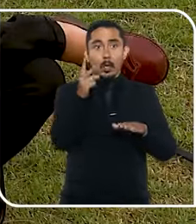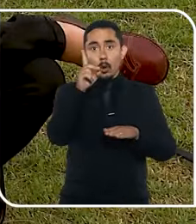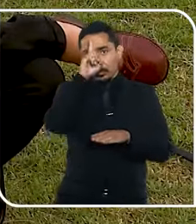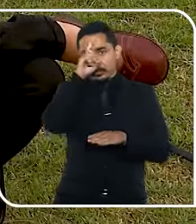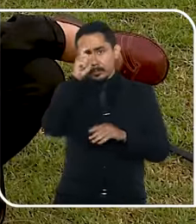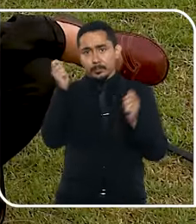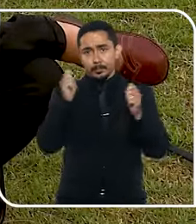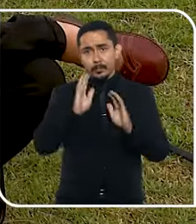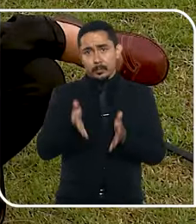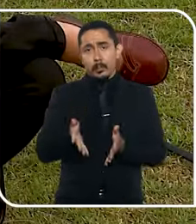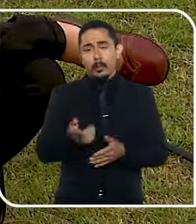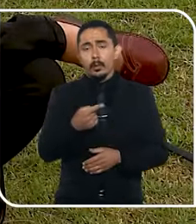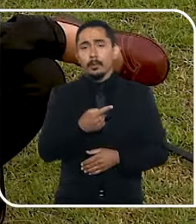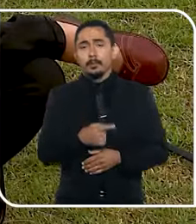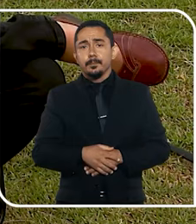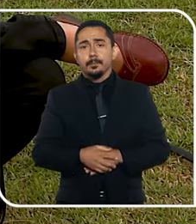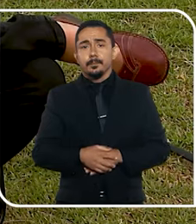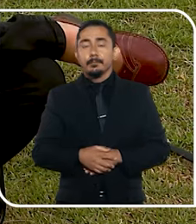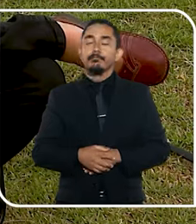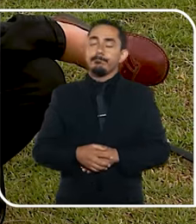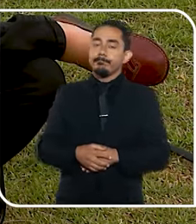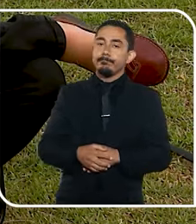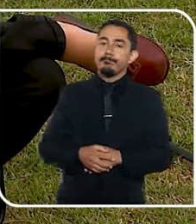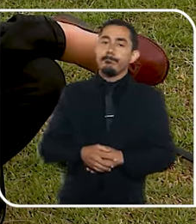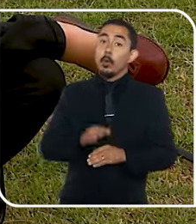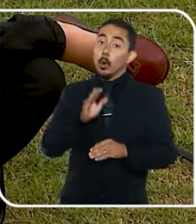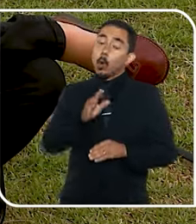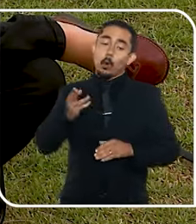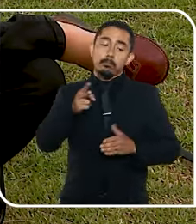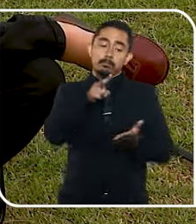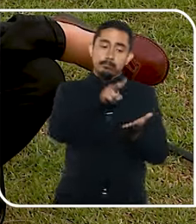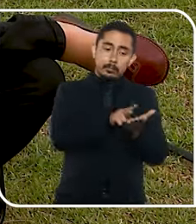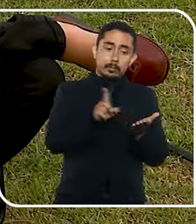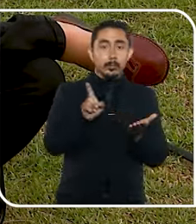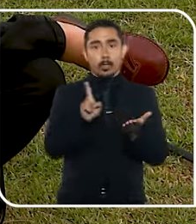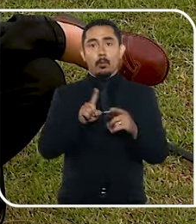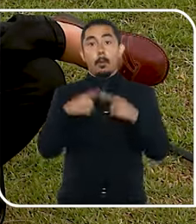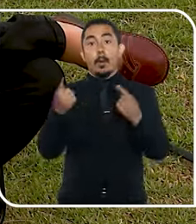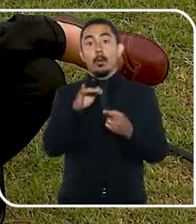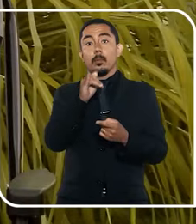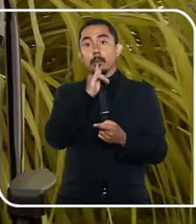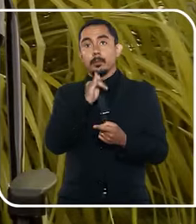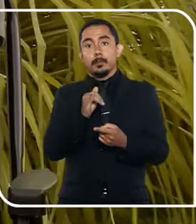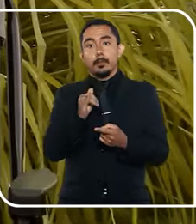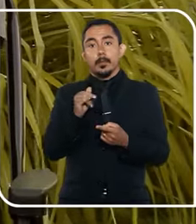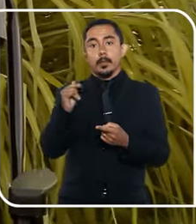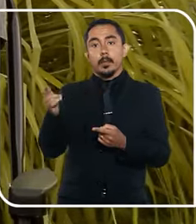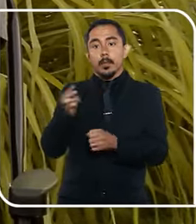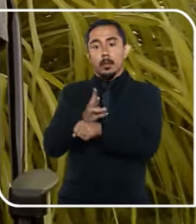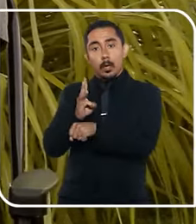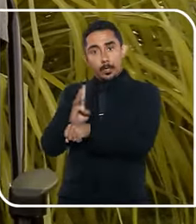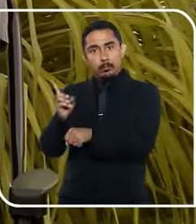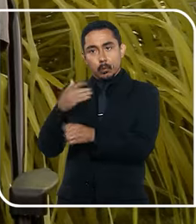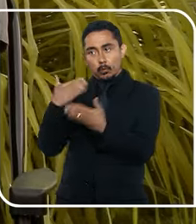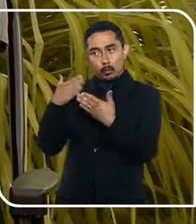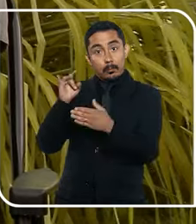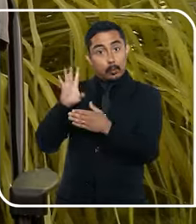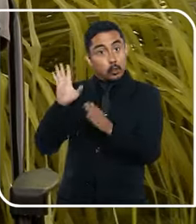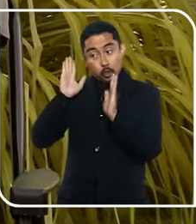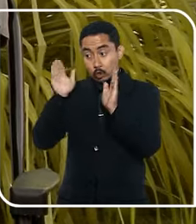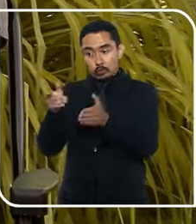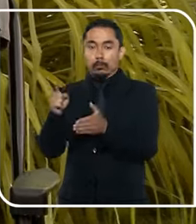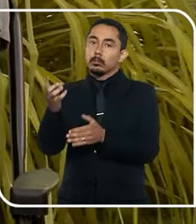mas dá super certo. A gente, na verdade, assim, a gente conversa pelo WhatsApp só sobre ela. Sobre nenhum outro